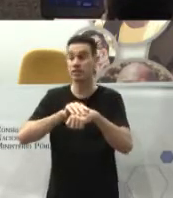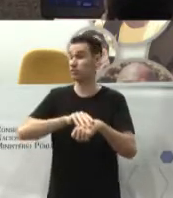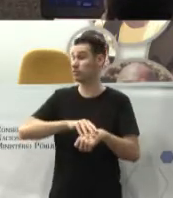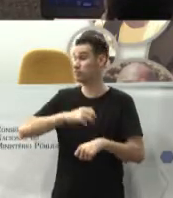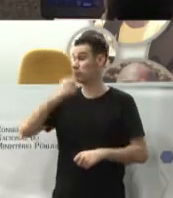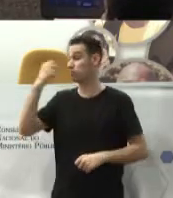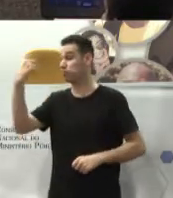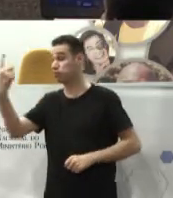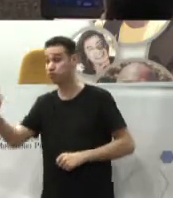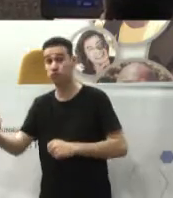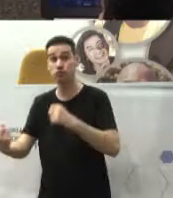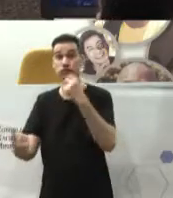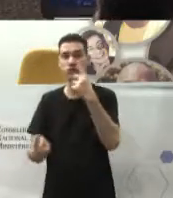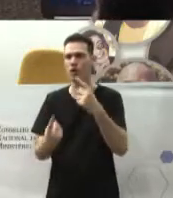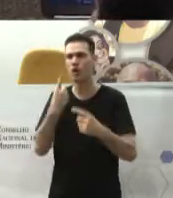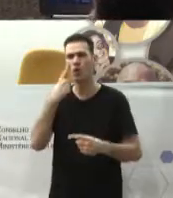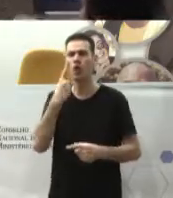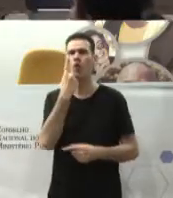elas representam